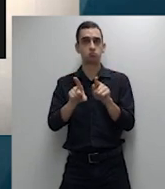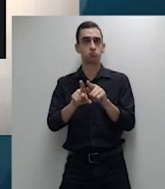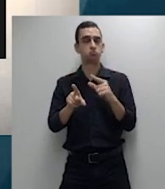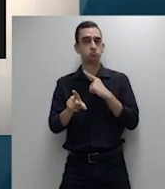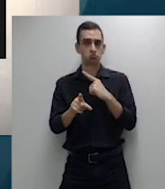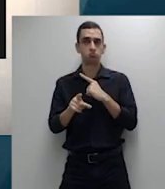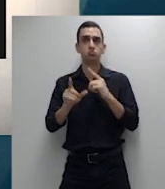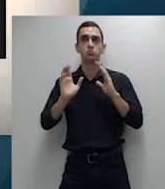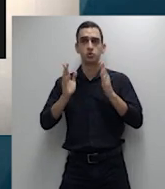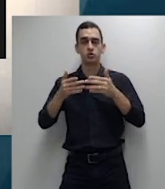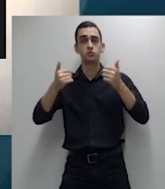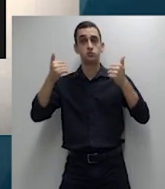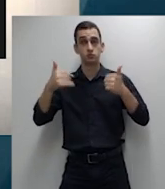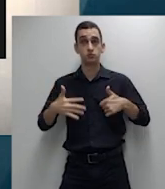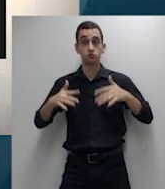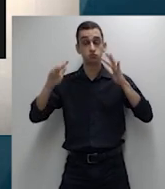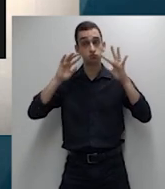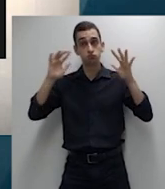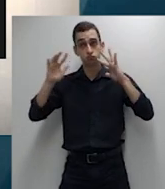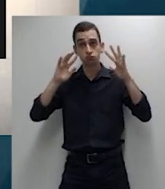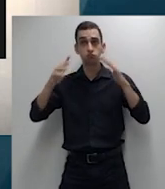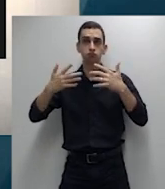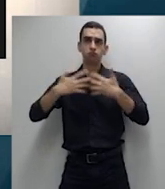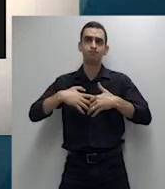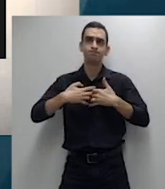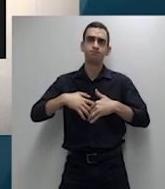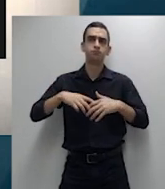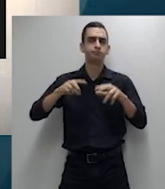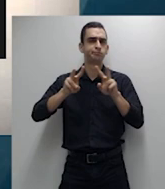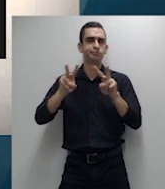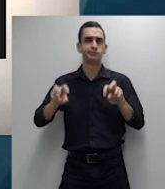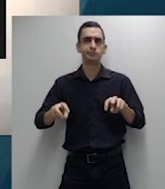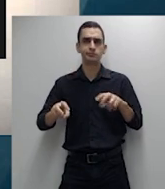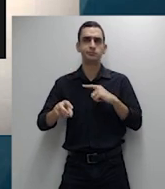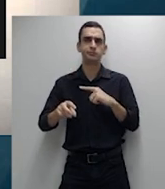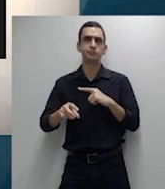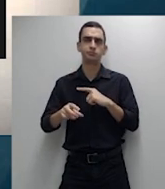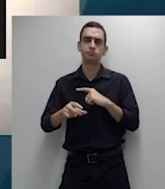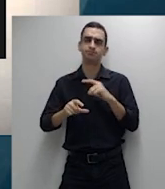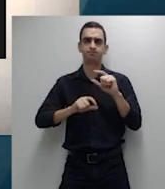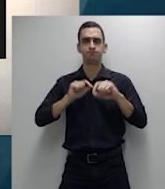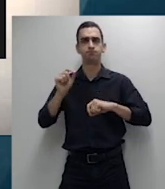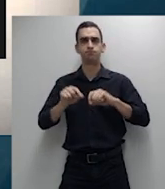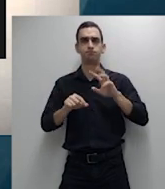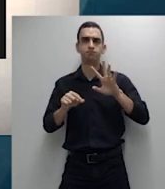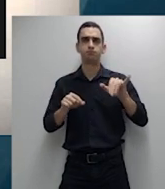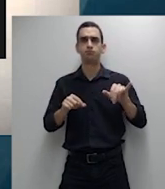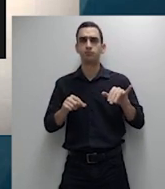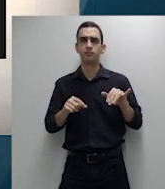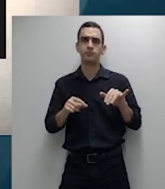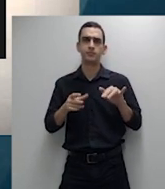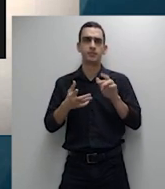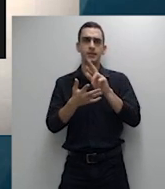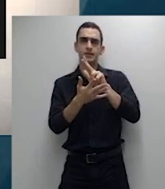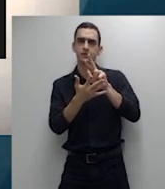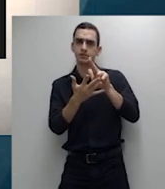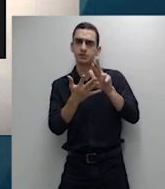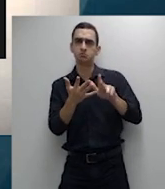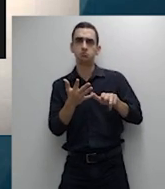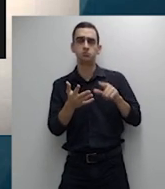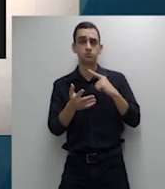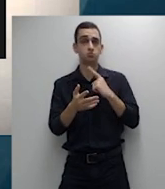para reflexão questão de tratamento simétrico isonomia já que na execução